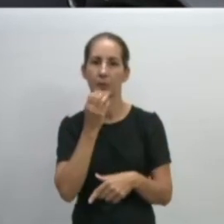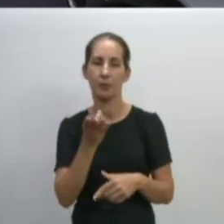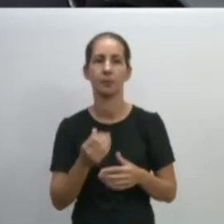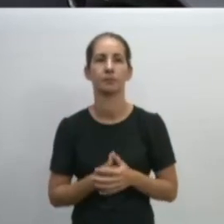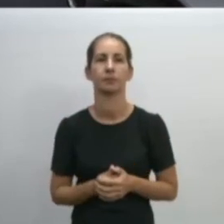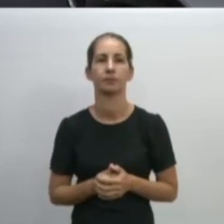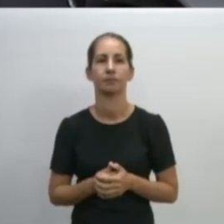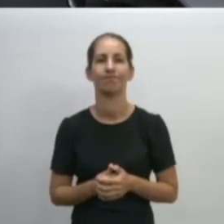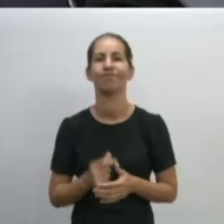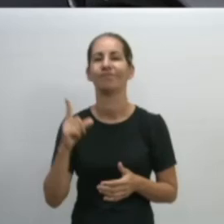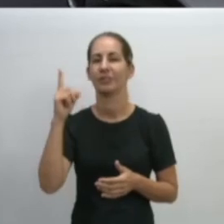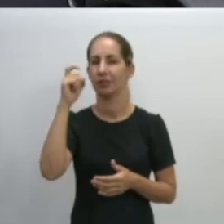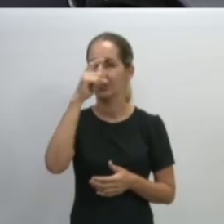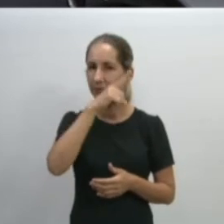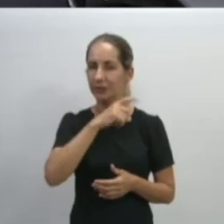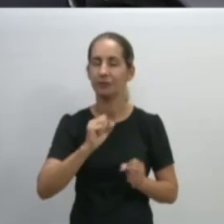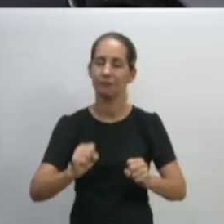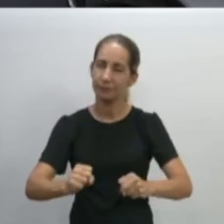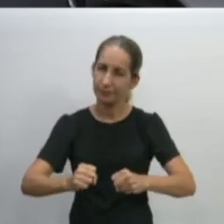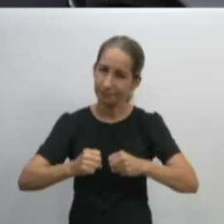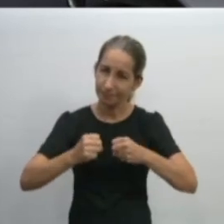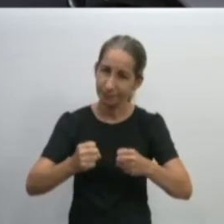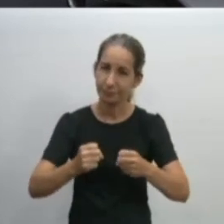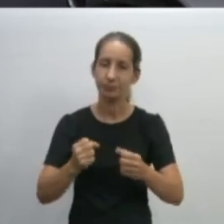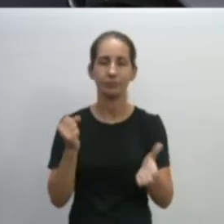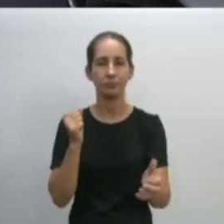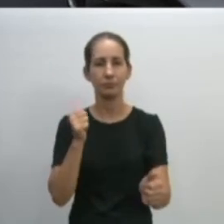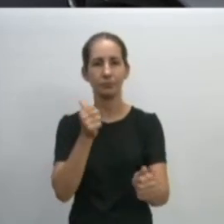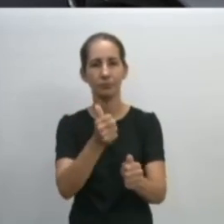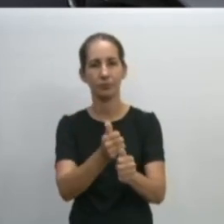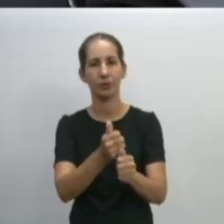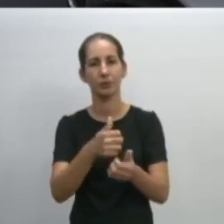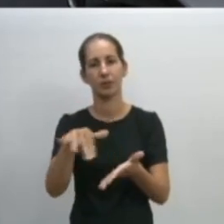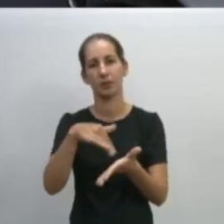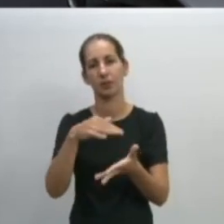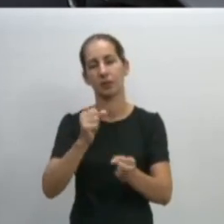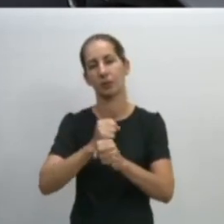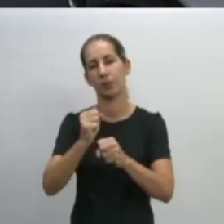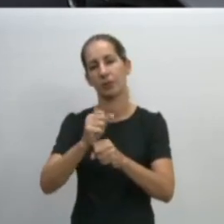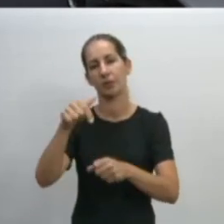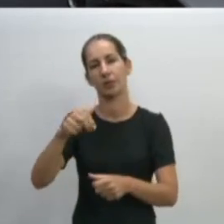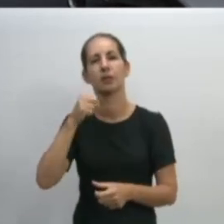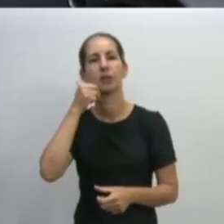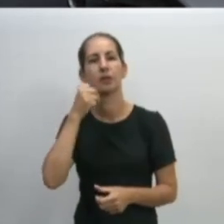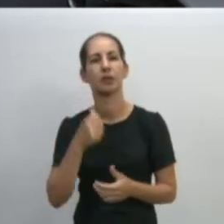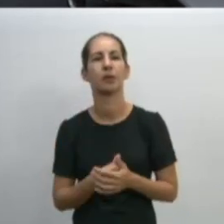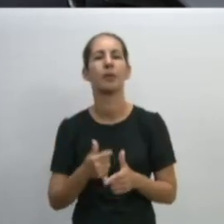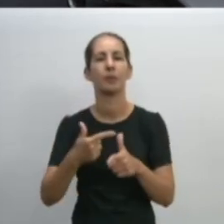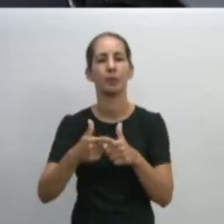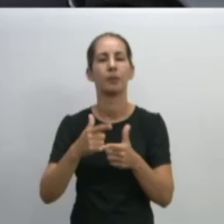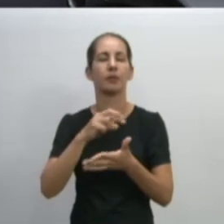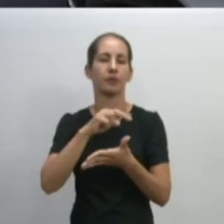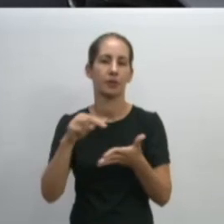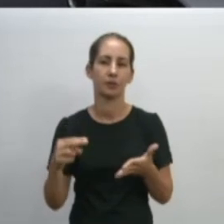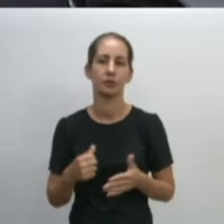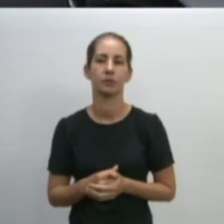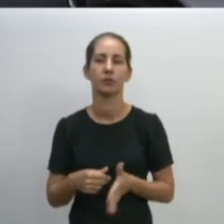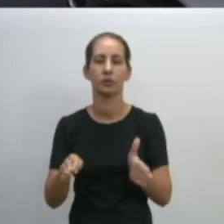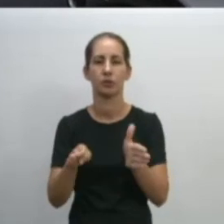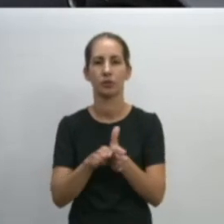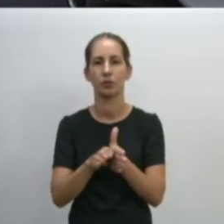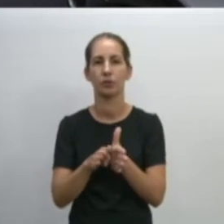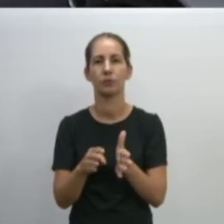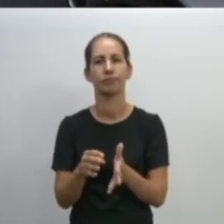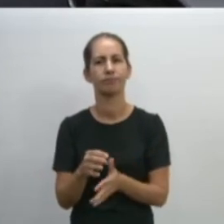e não é fácil enfrentar, assumir a Secretaria de Obras da cidade natal com tantos problemas. Chegou com